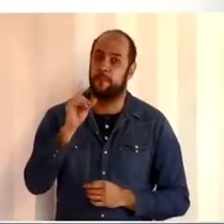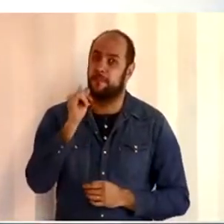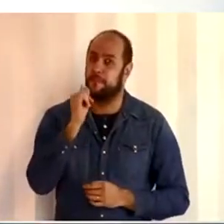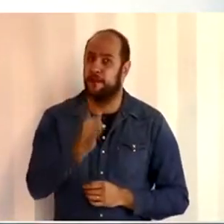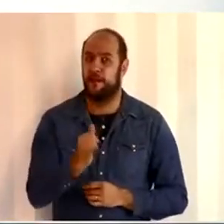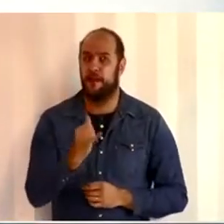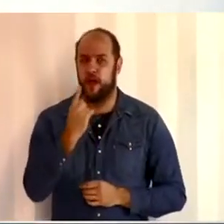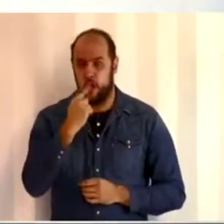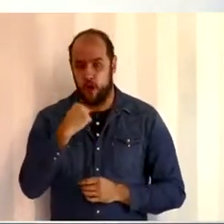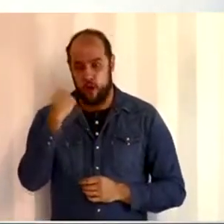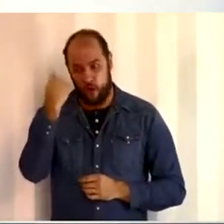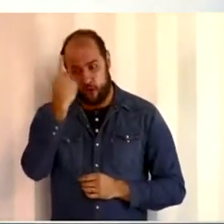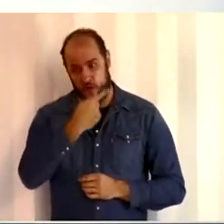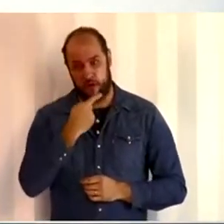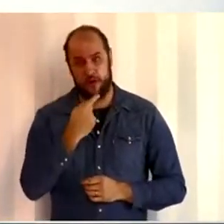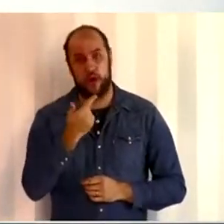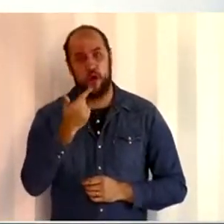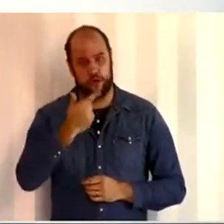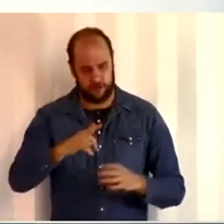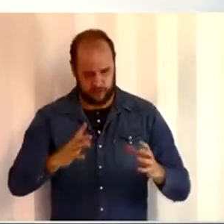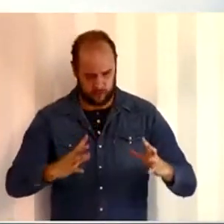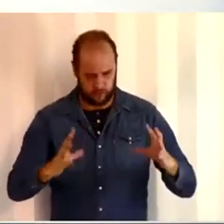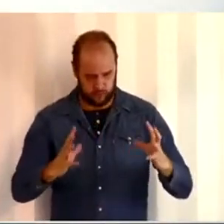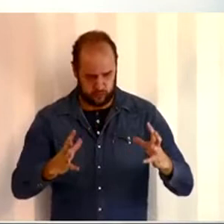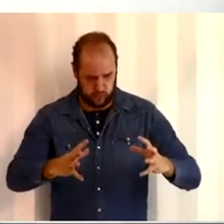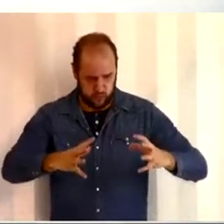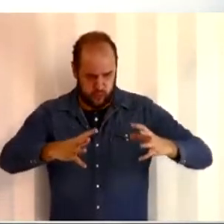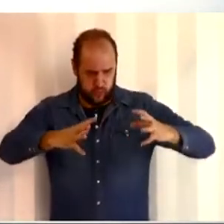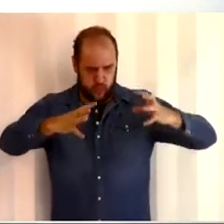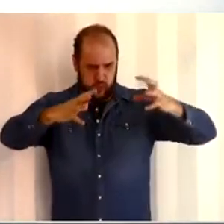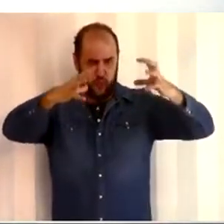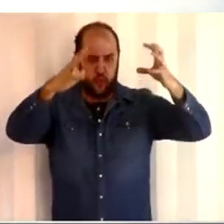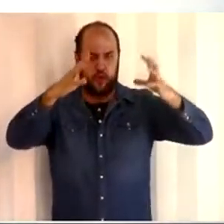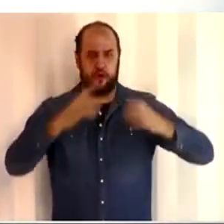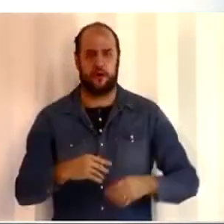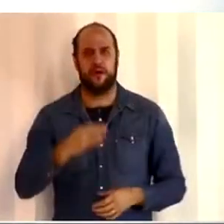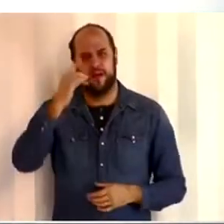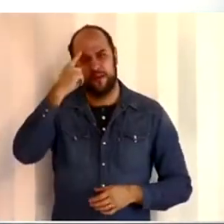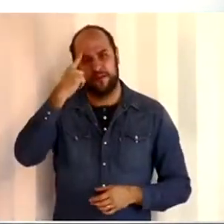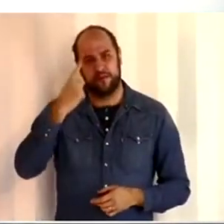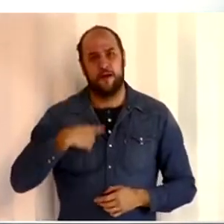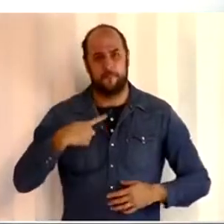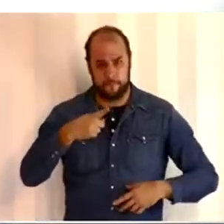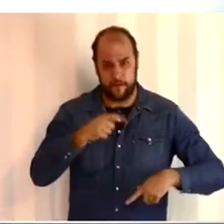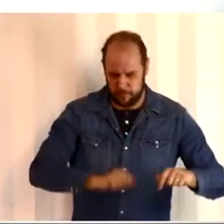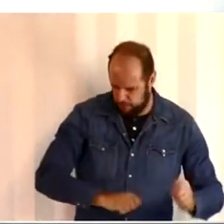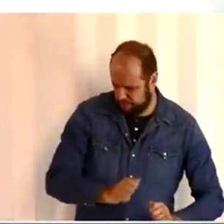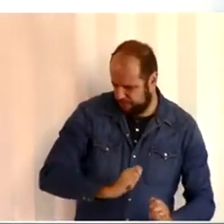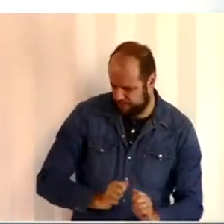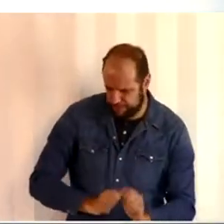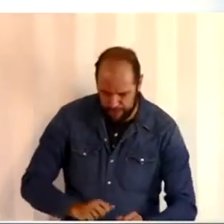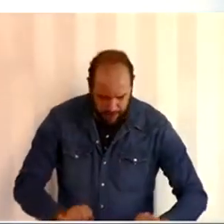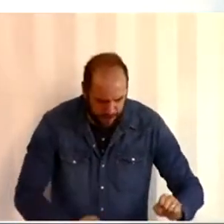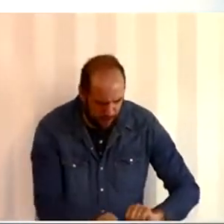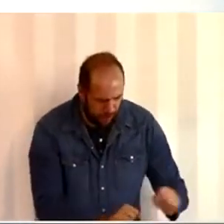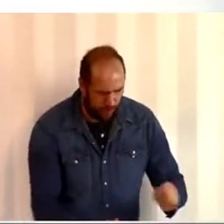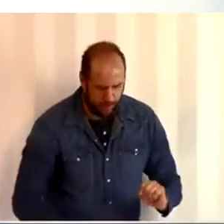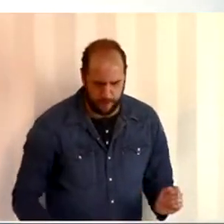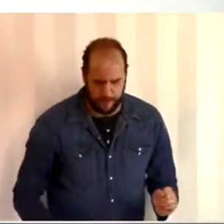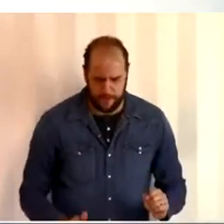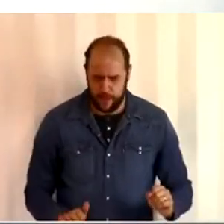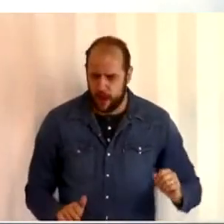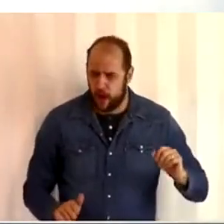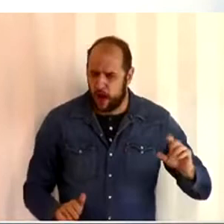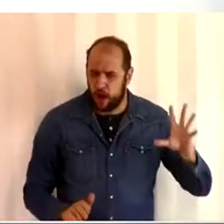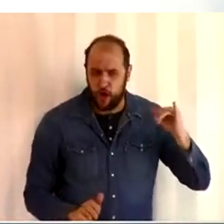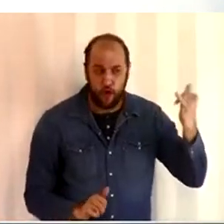horas, a nuvem se erguia. Pode imaginar, você estava começando a montar a tenda, aí alguém grita: a nuvem